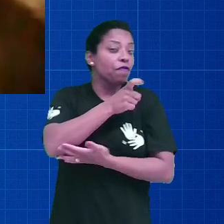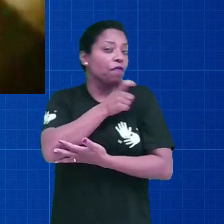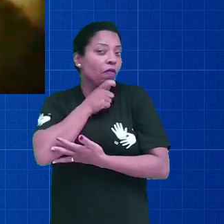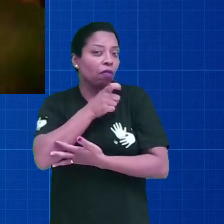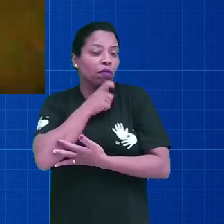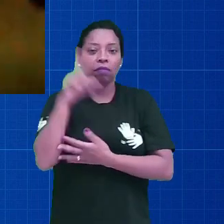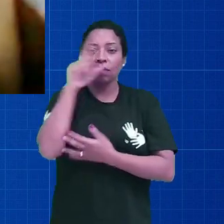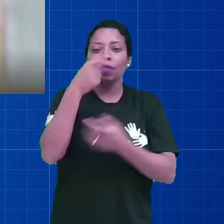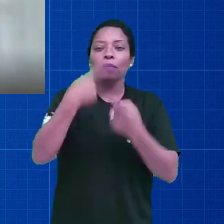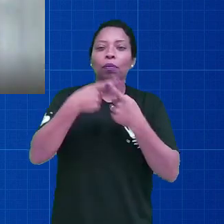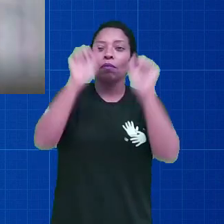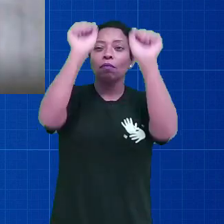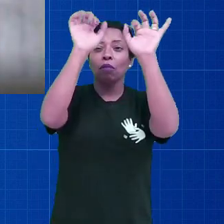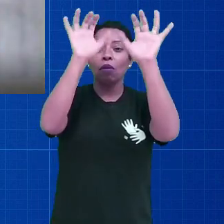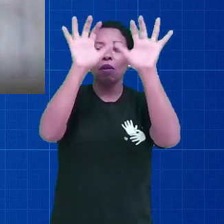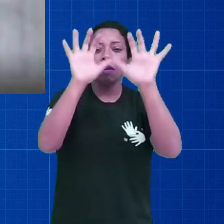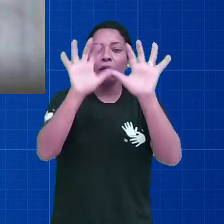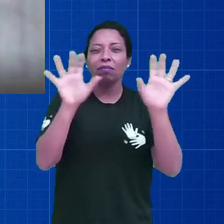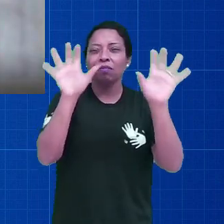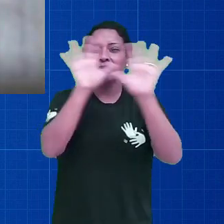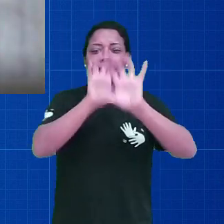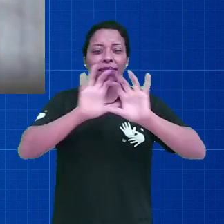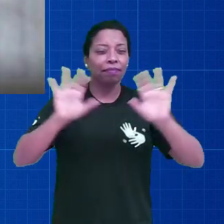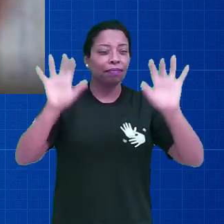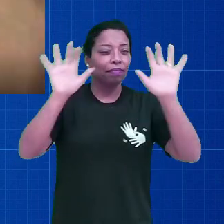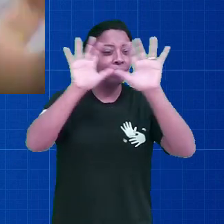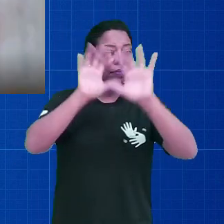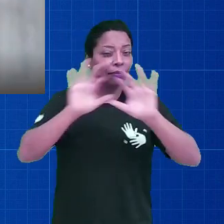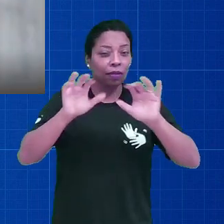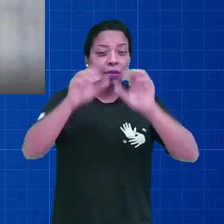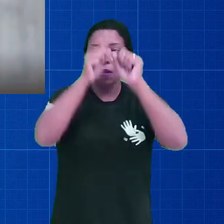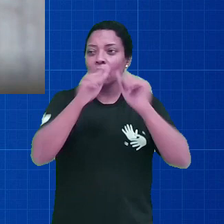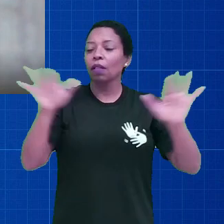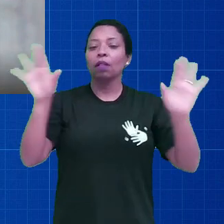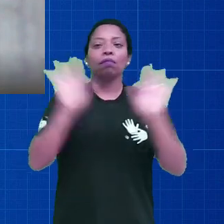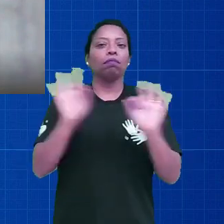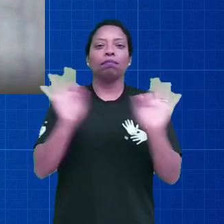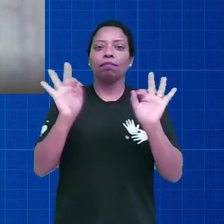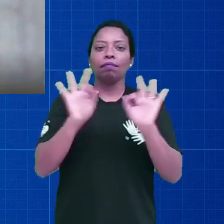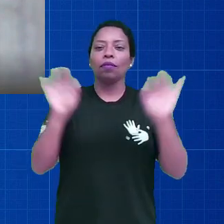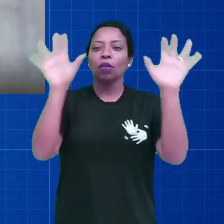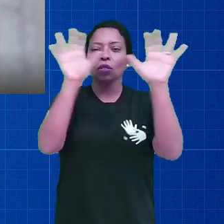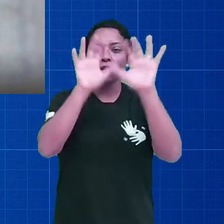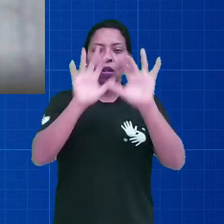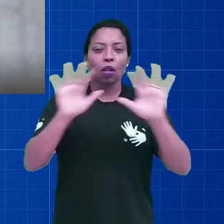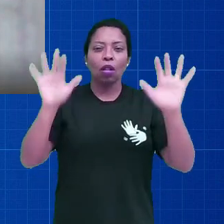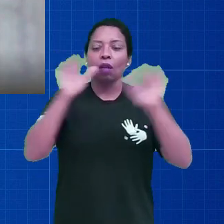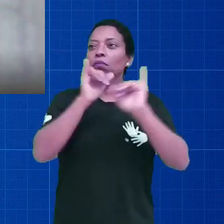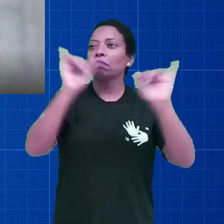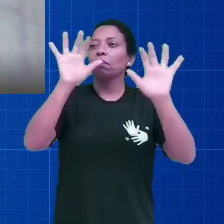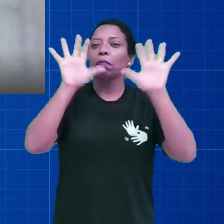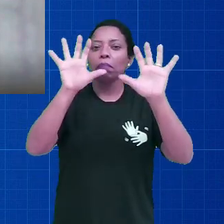verifica que essa poluição dá uma baixada, dificulta, né, a dissipação dessa energia, né,